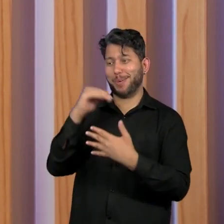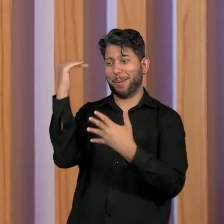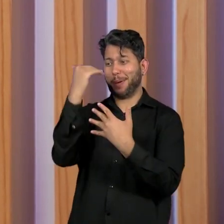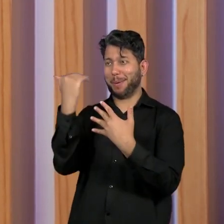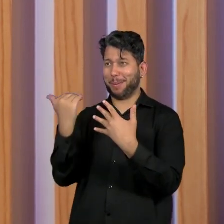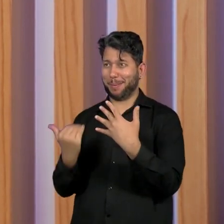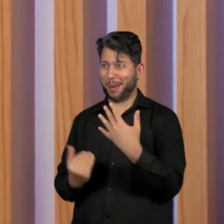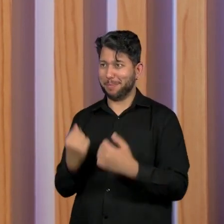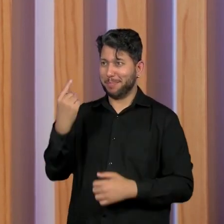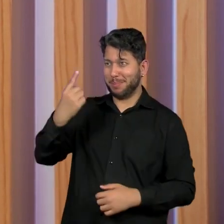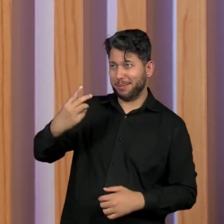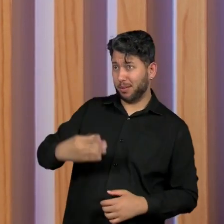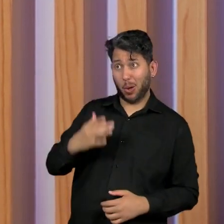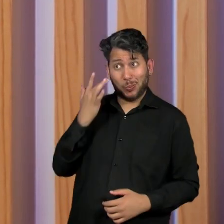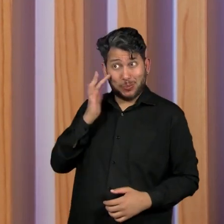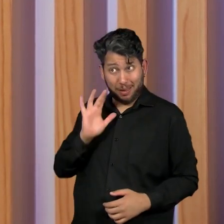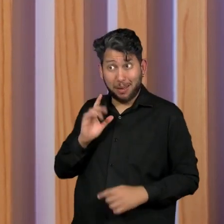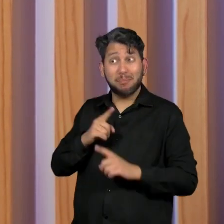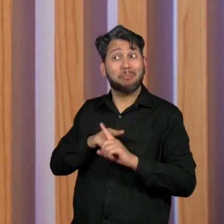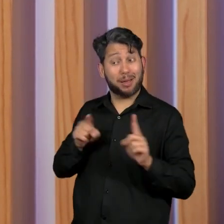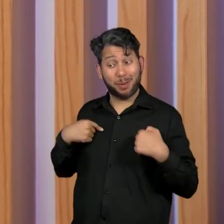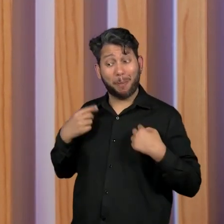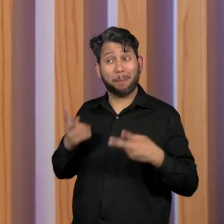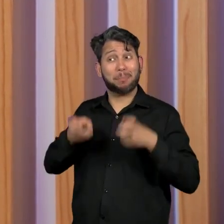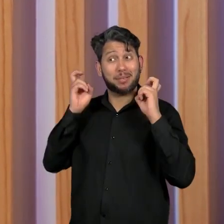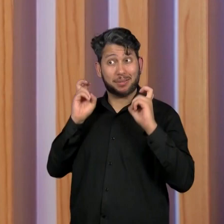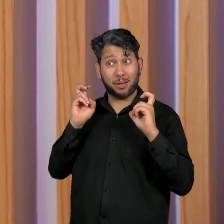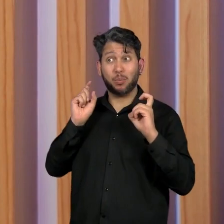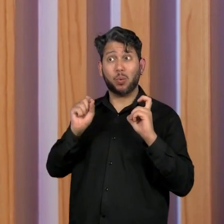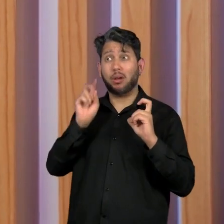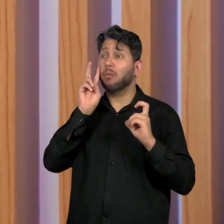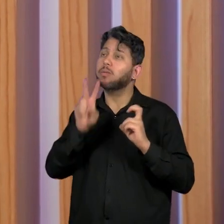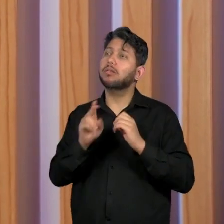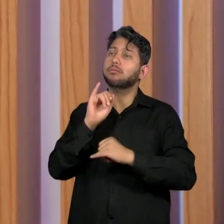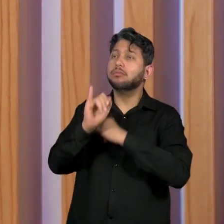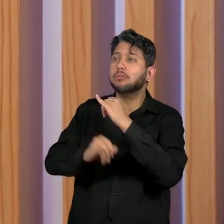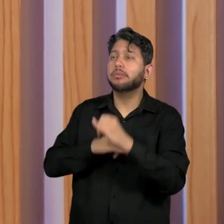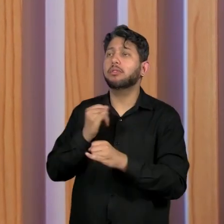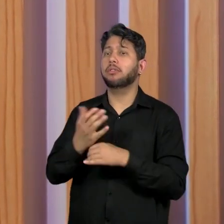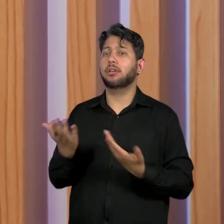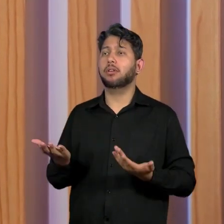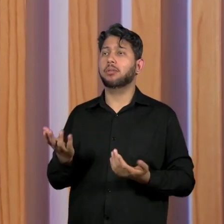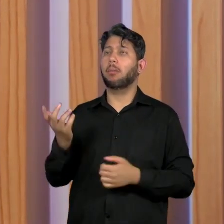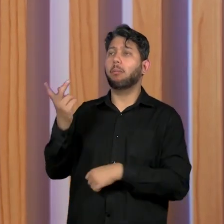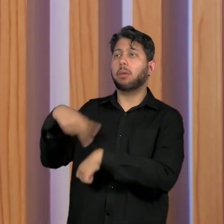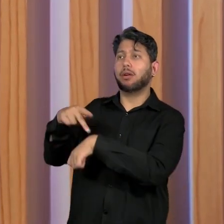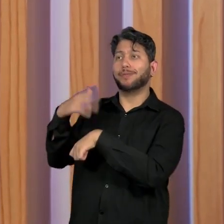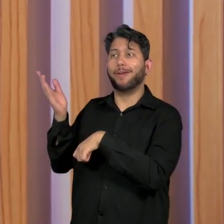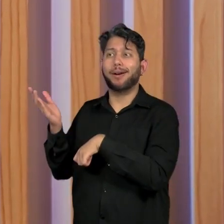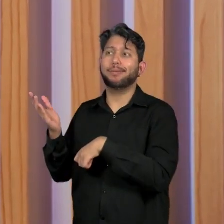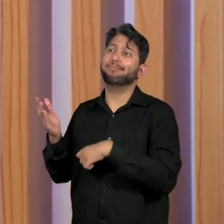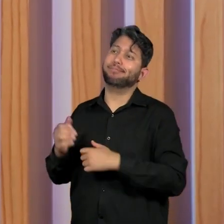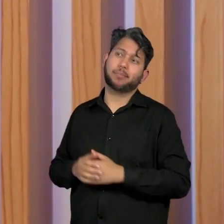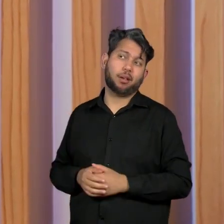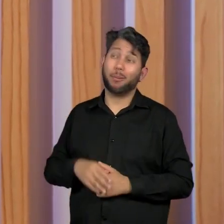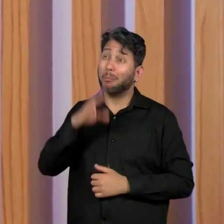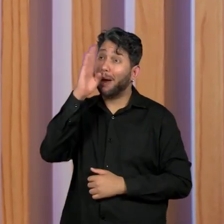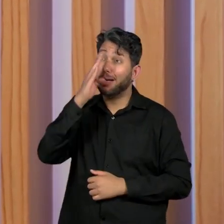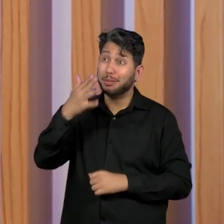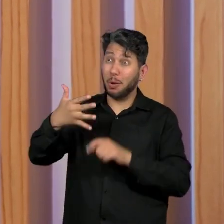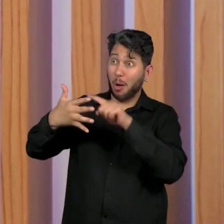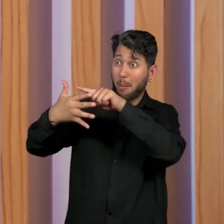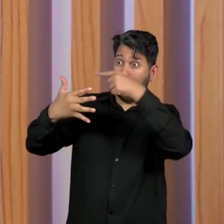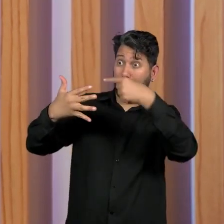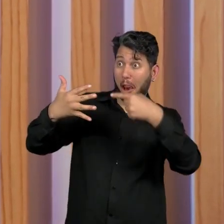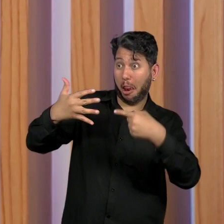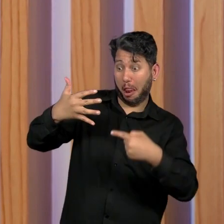a gente percebe, até por iniciativas que a gente vê pela internet mesmo, né, de práticas que outros países fazem, o Brasil está muito atrás, até